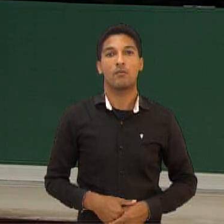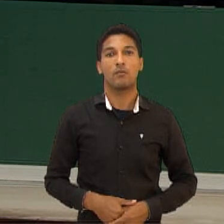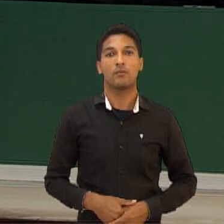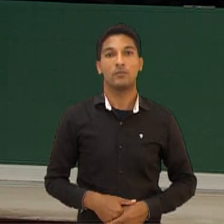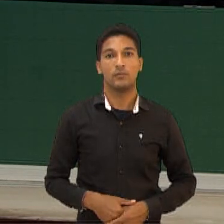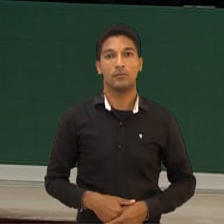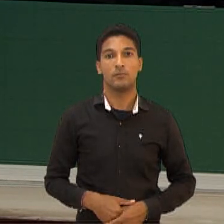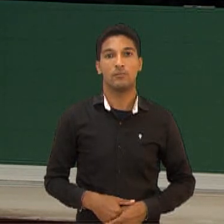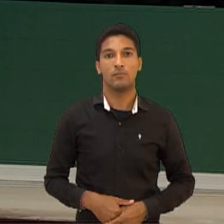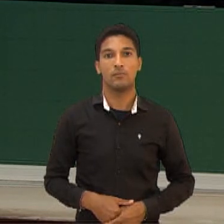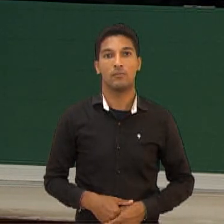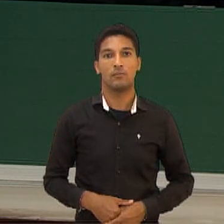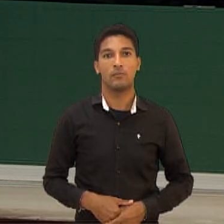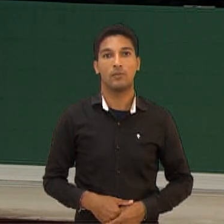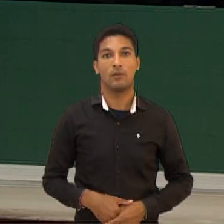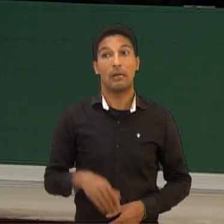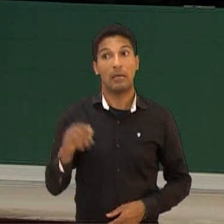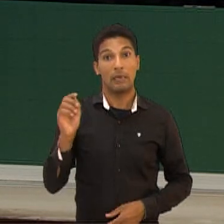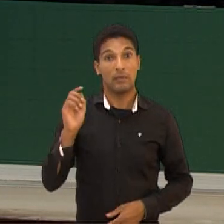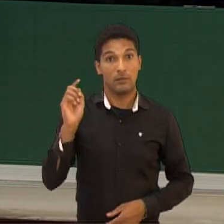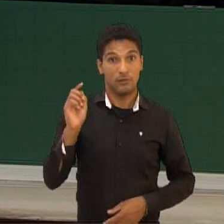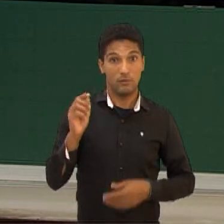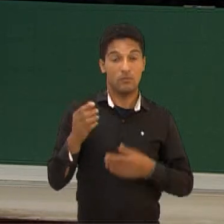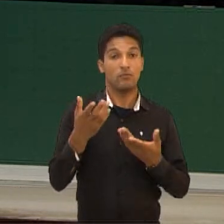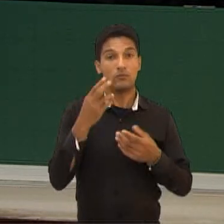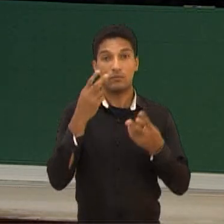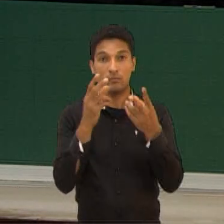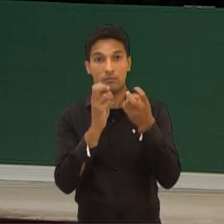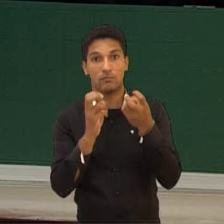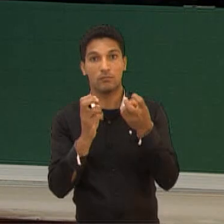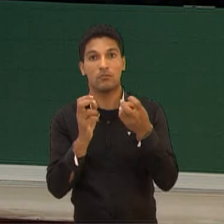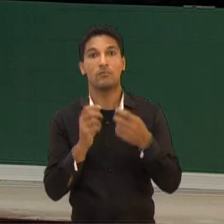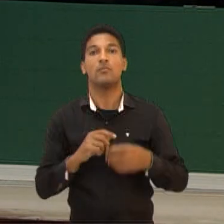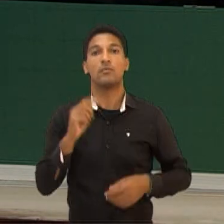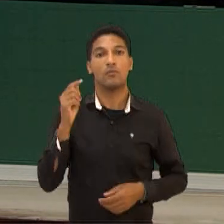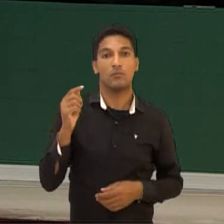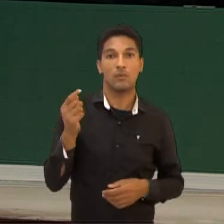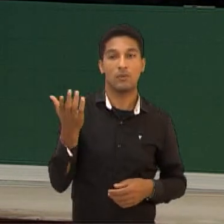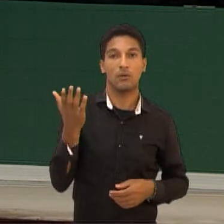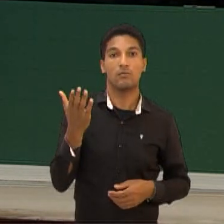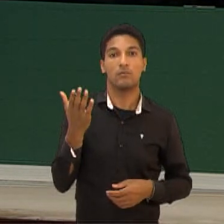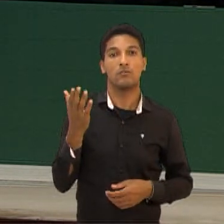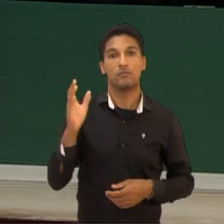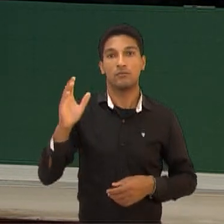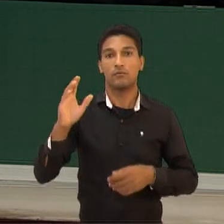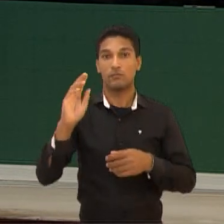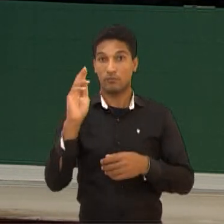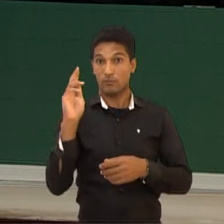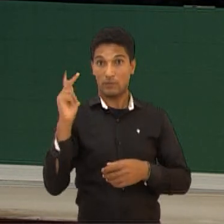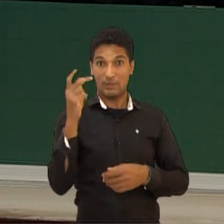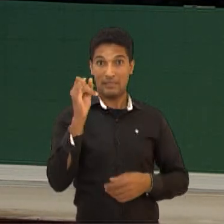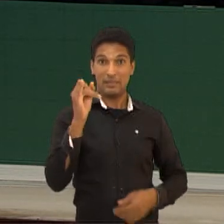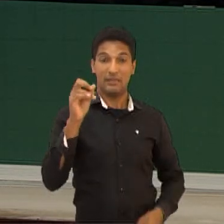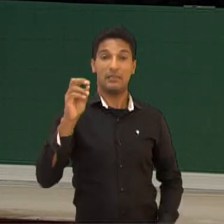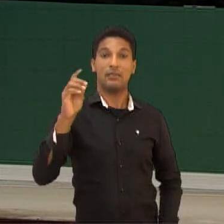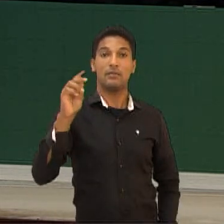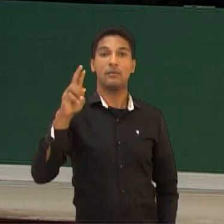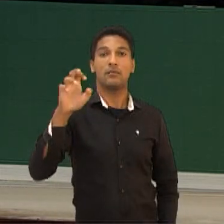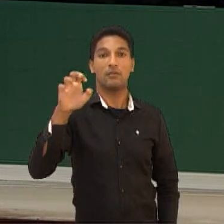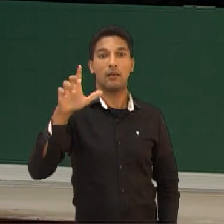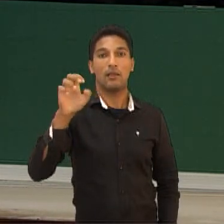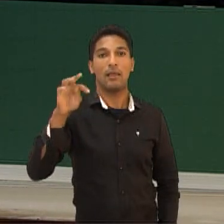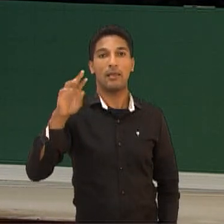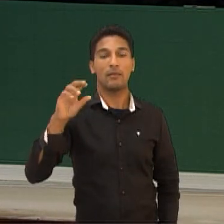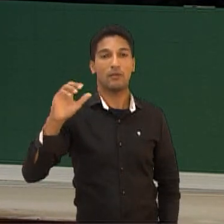o movimento de rotação da Terra. Para vocês verem o tamanho desta usina hidrelétrica. Lembrando, a China tem uma das